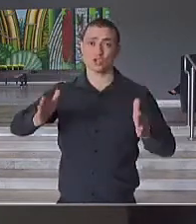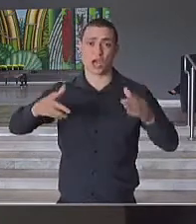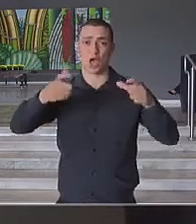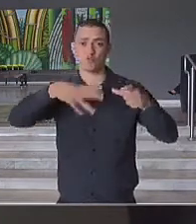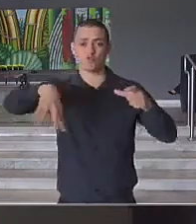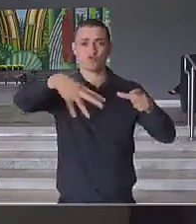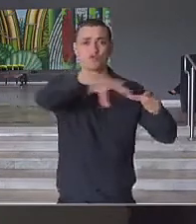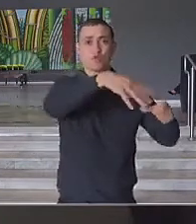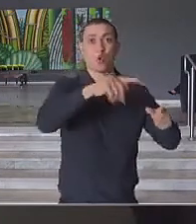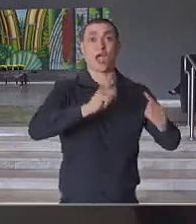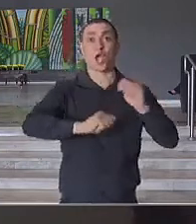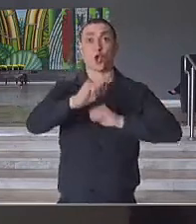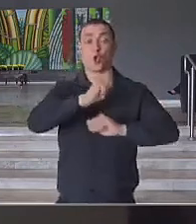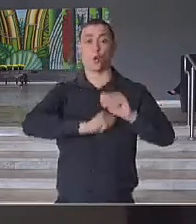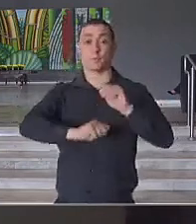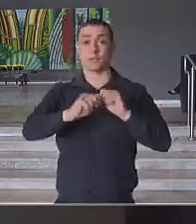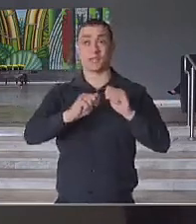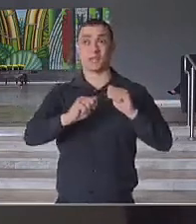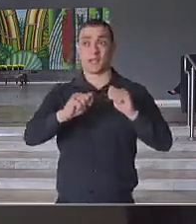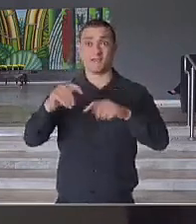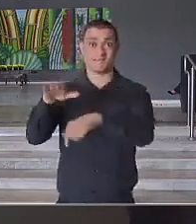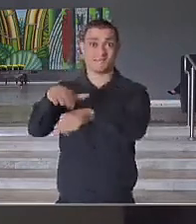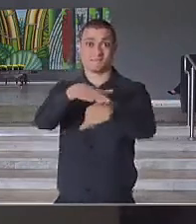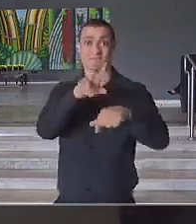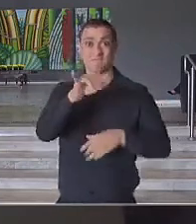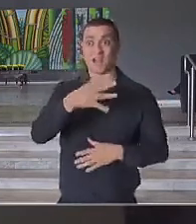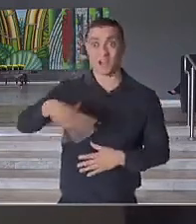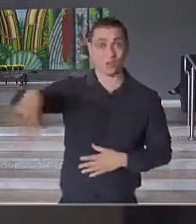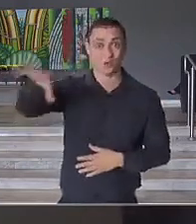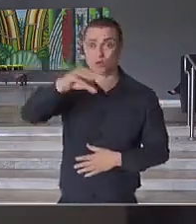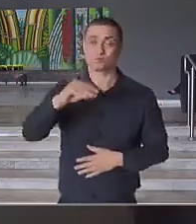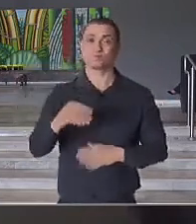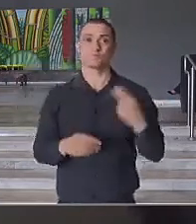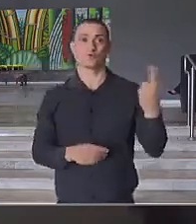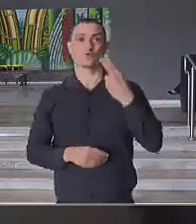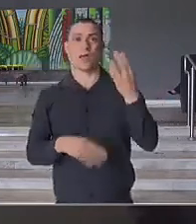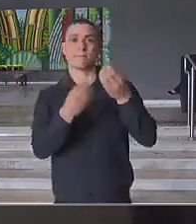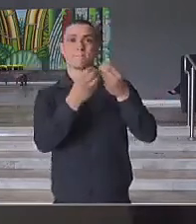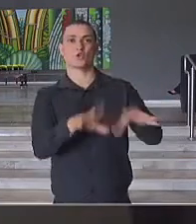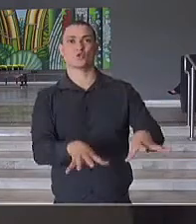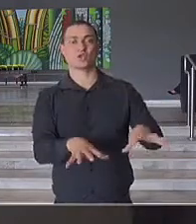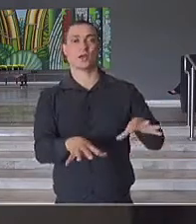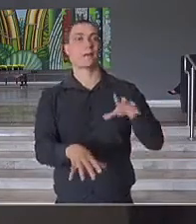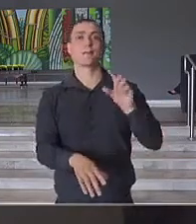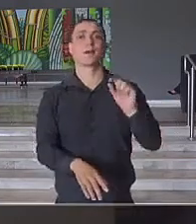da economia vão fazer, não pode ser prejudicados por